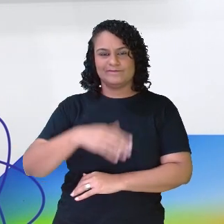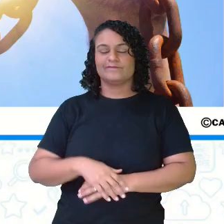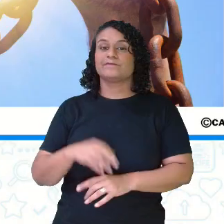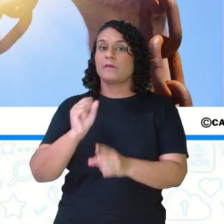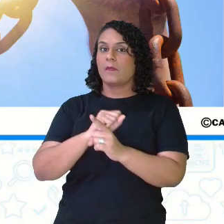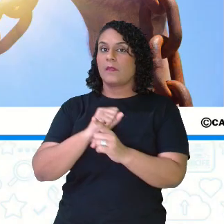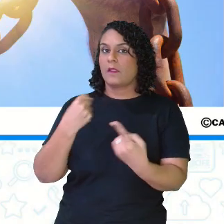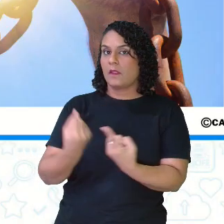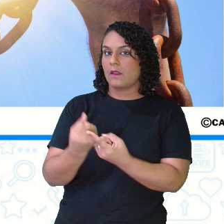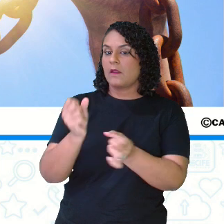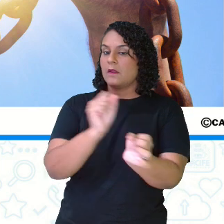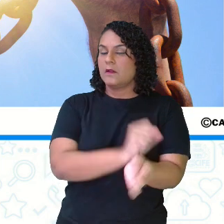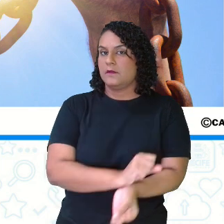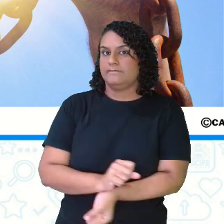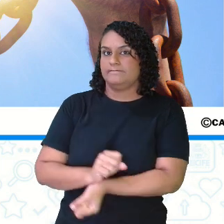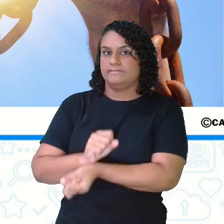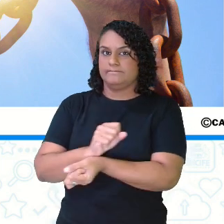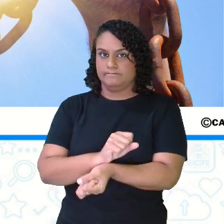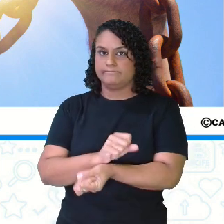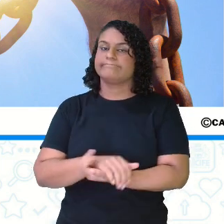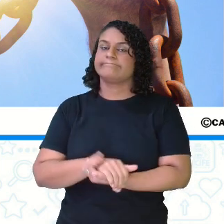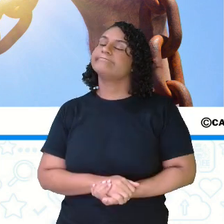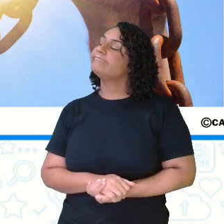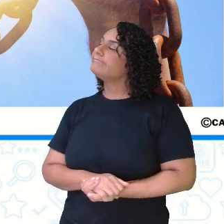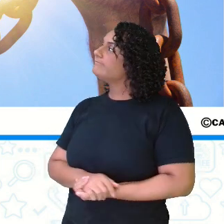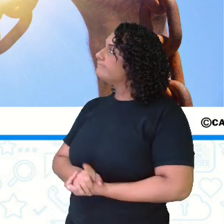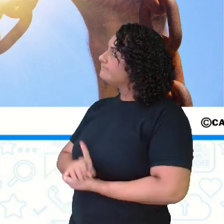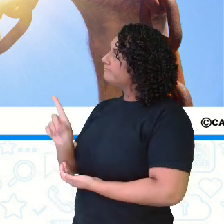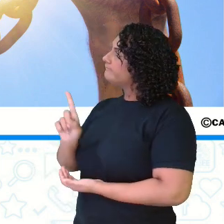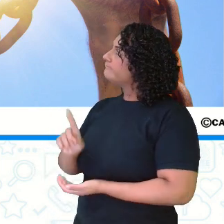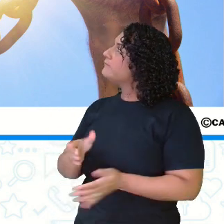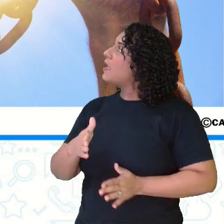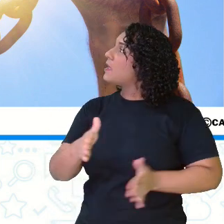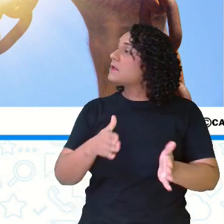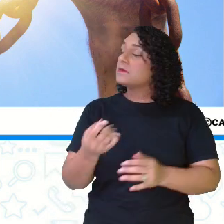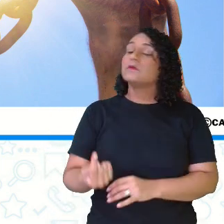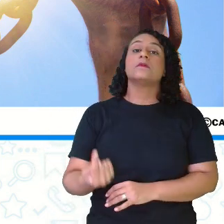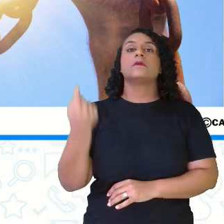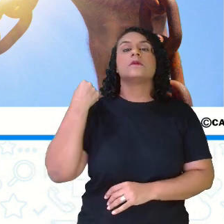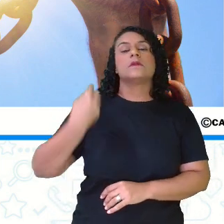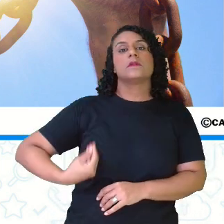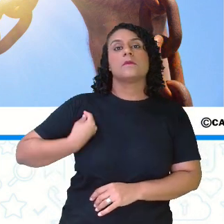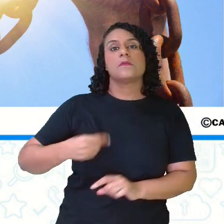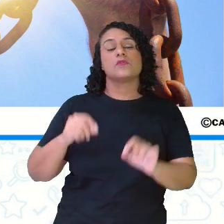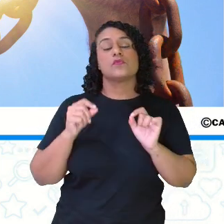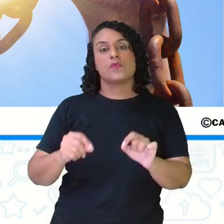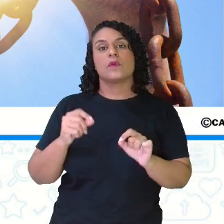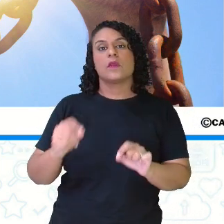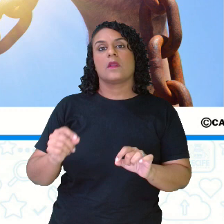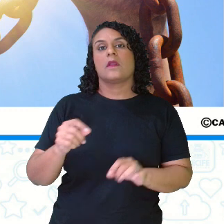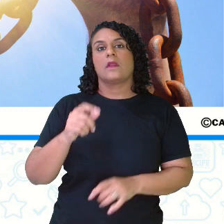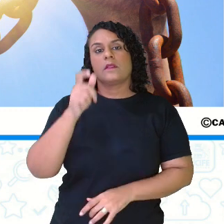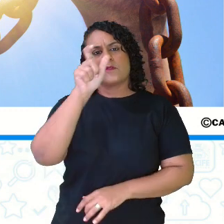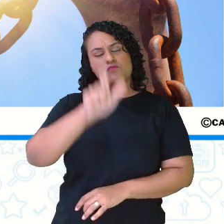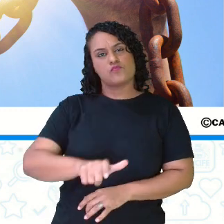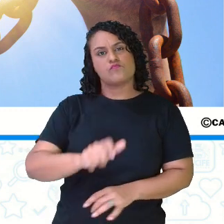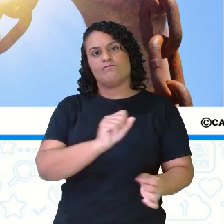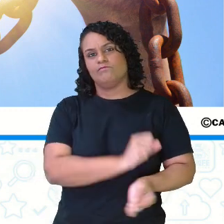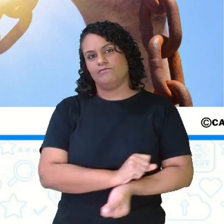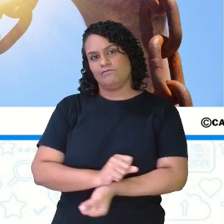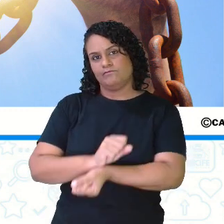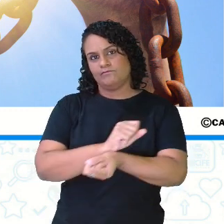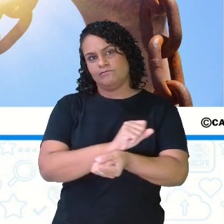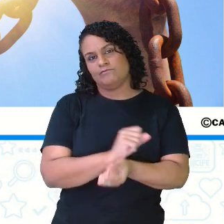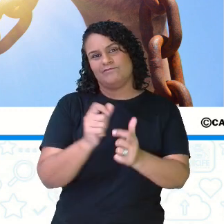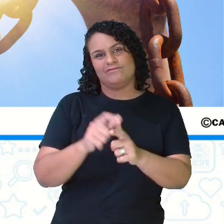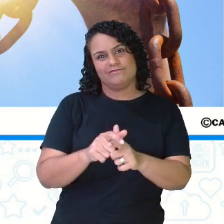Sociedade escravista. Nessa época aí, nós tínhamos a presença dos escravos, que na grande